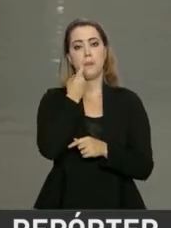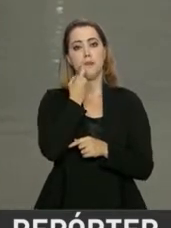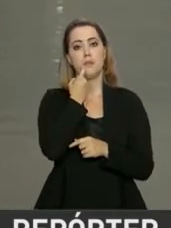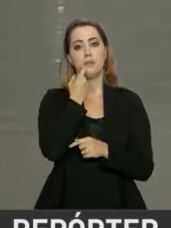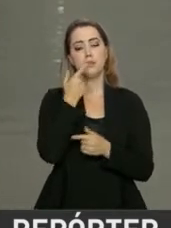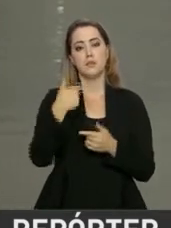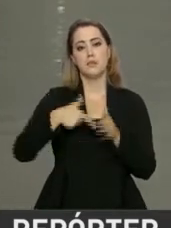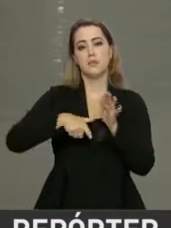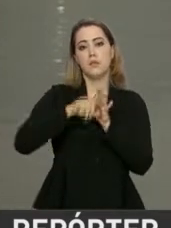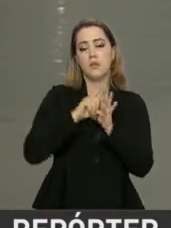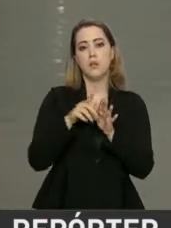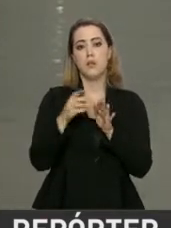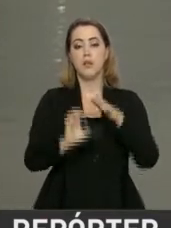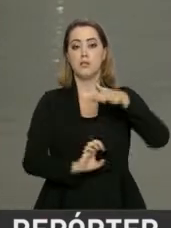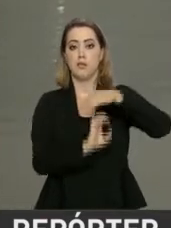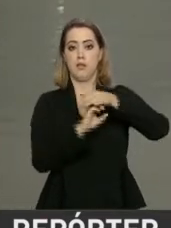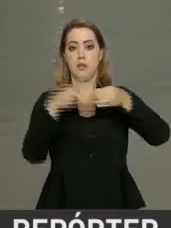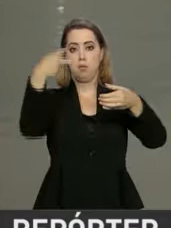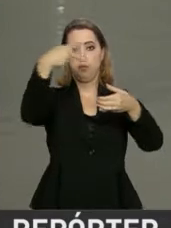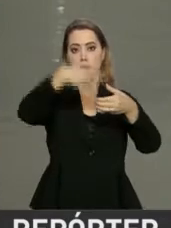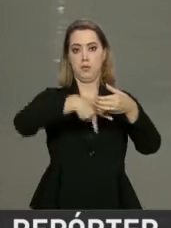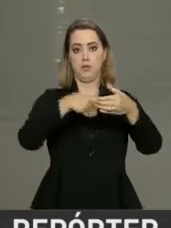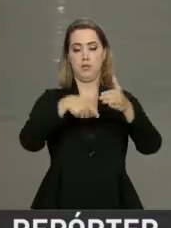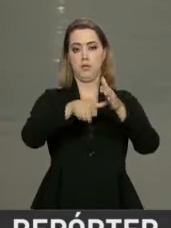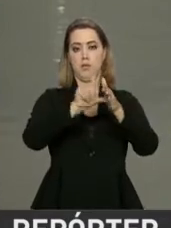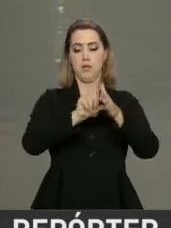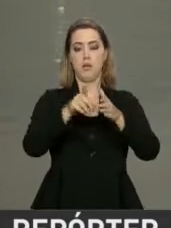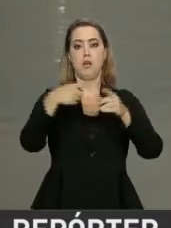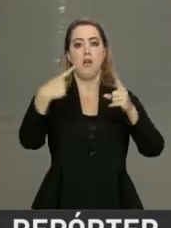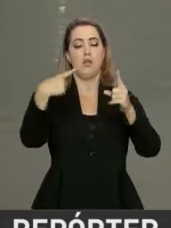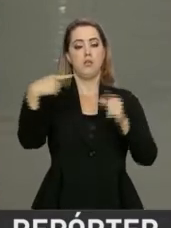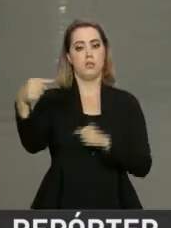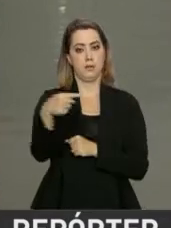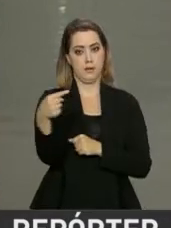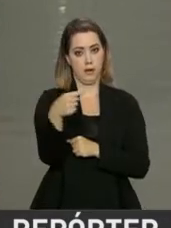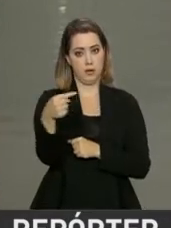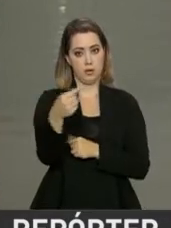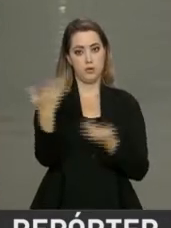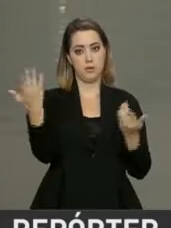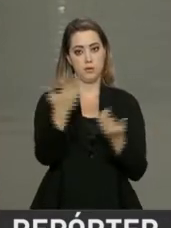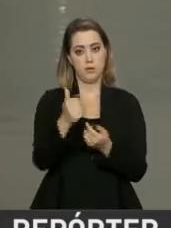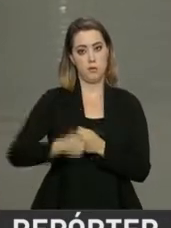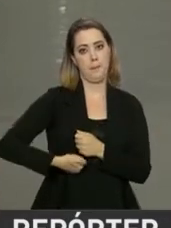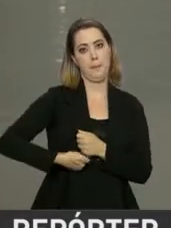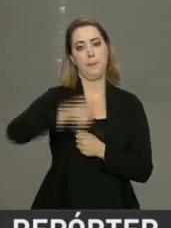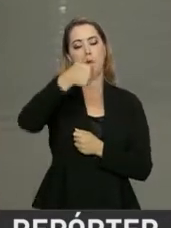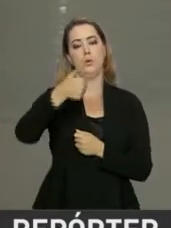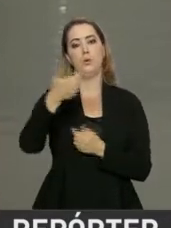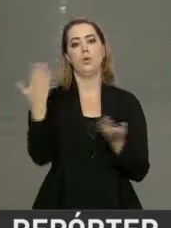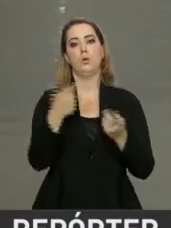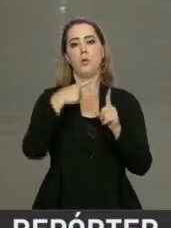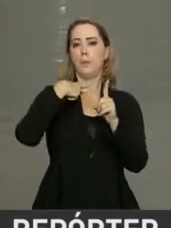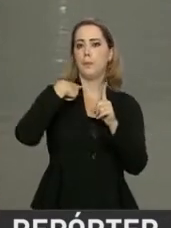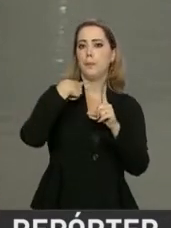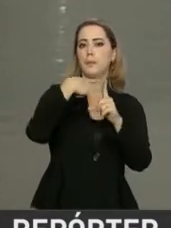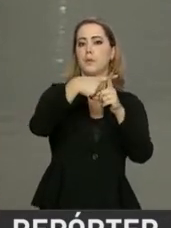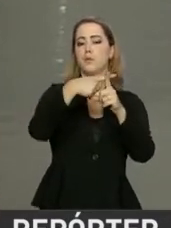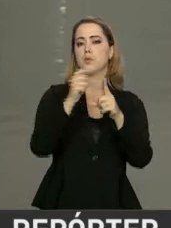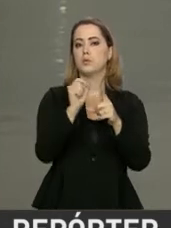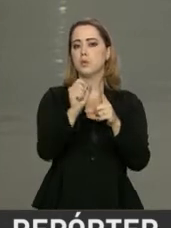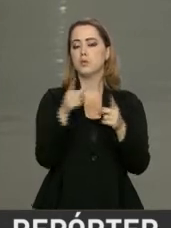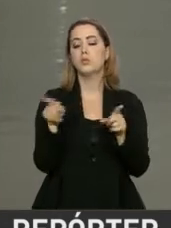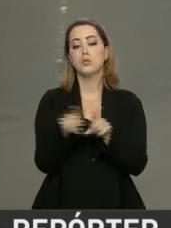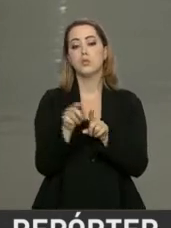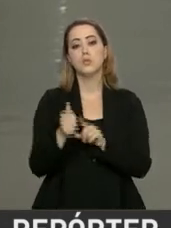negativa para estável e subiu ela um degrau nesta análise de ba3 para ba2 continua no grau especulativo